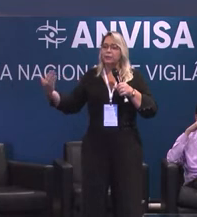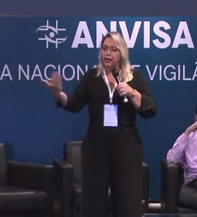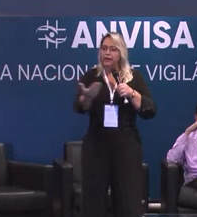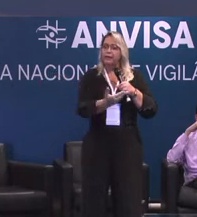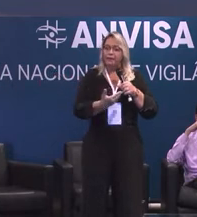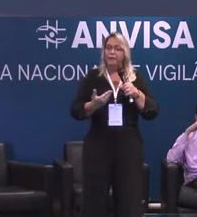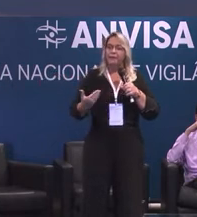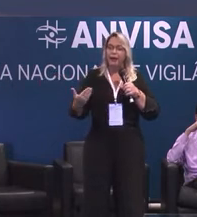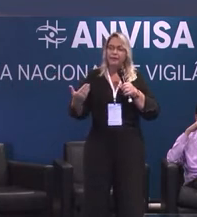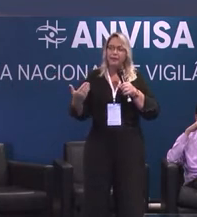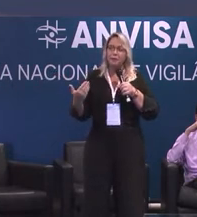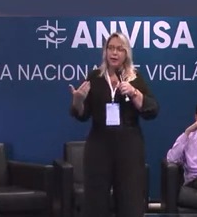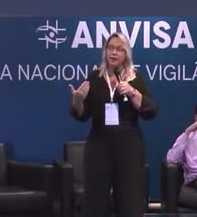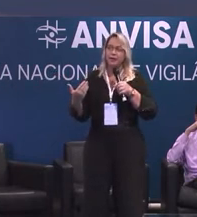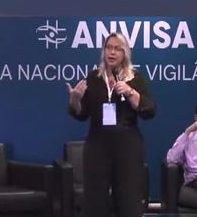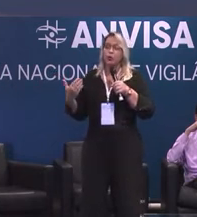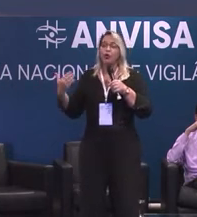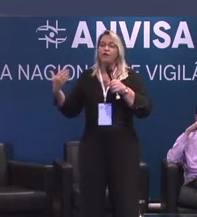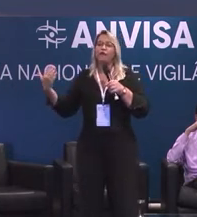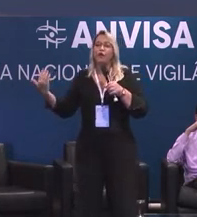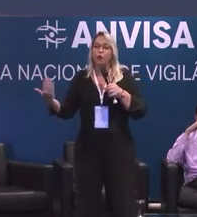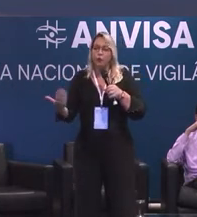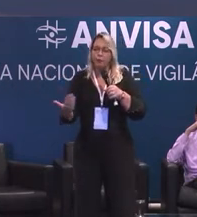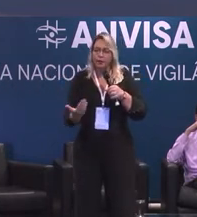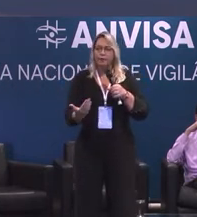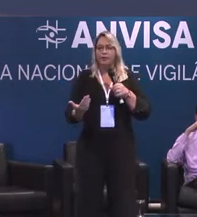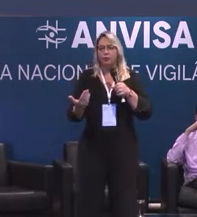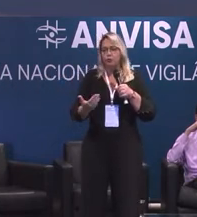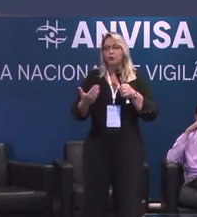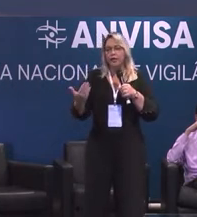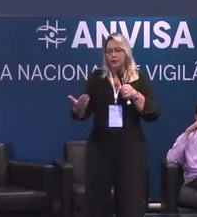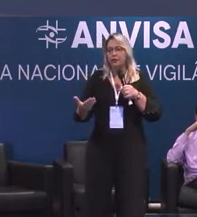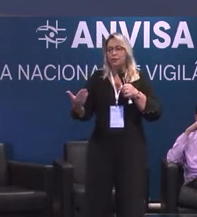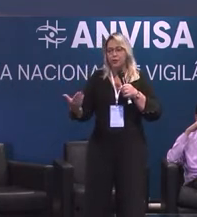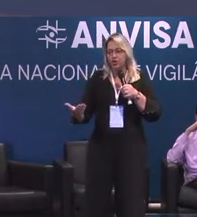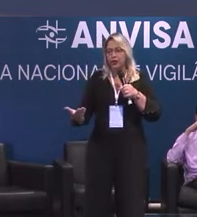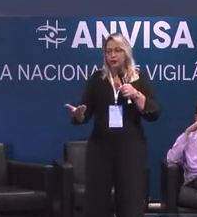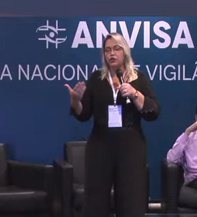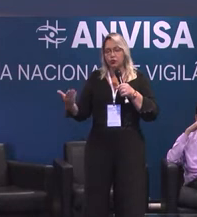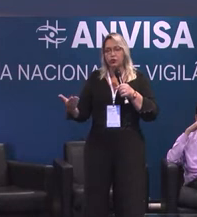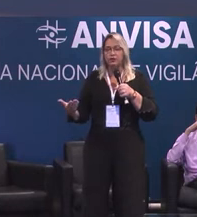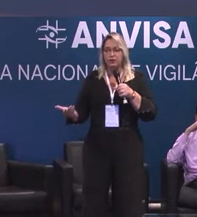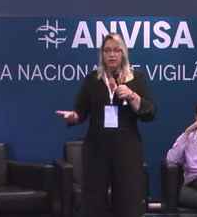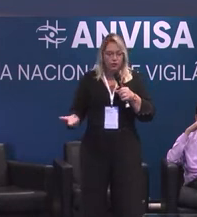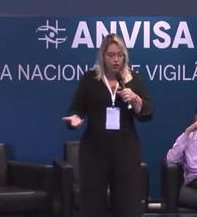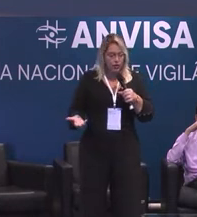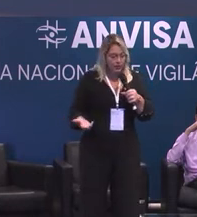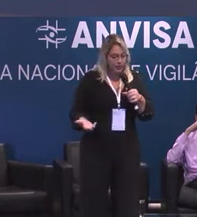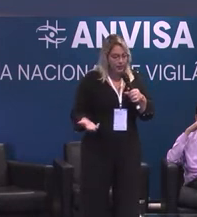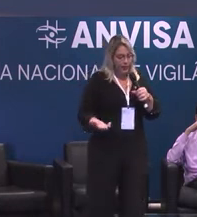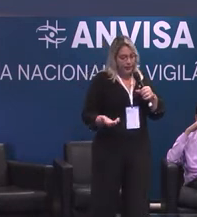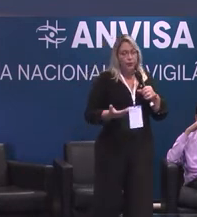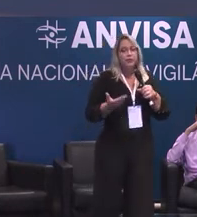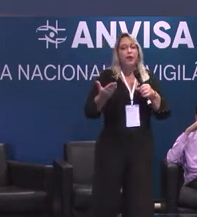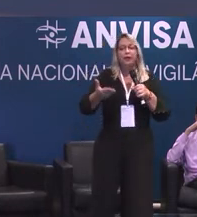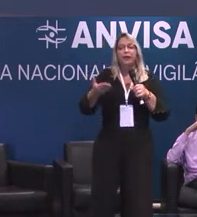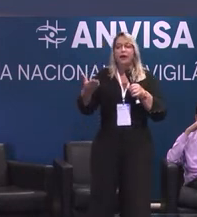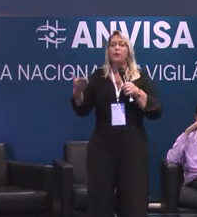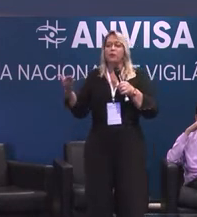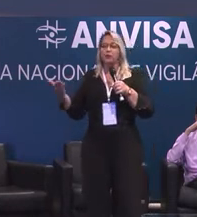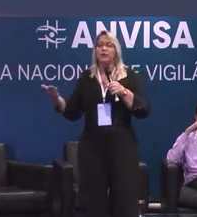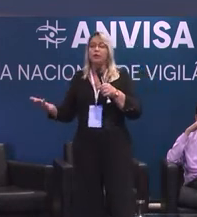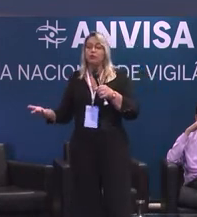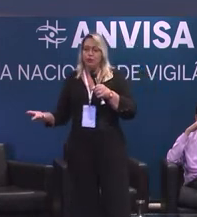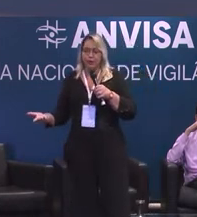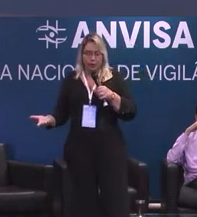né? Mais uniforme de todos os atos administrativos, de todas as ações de vigilância. Então, isso ainda é uma coisa